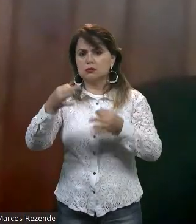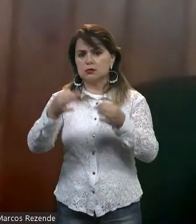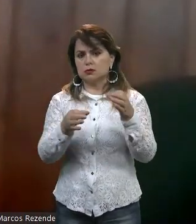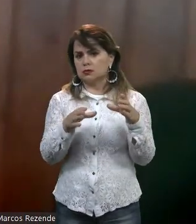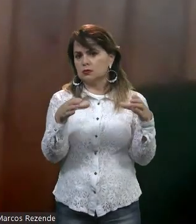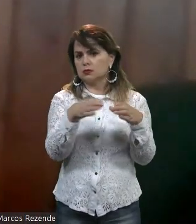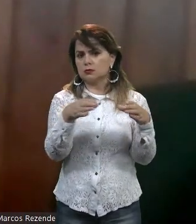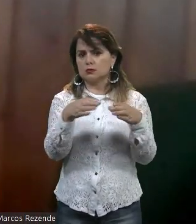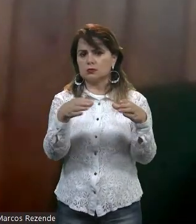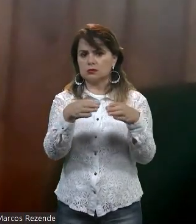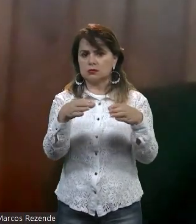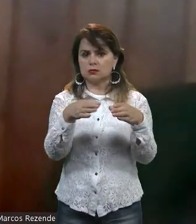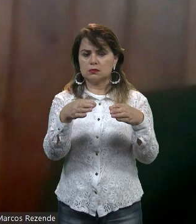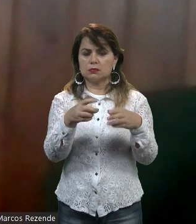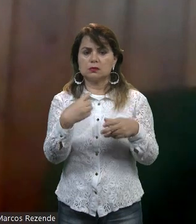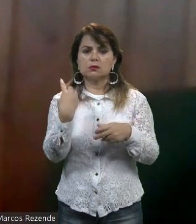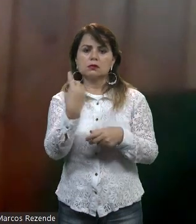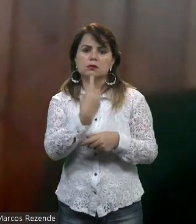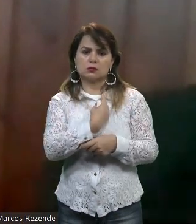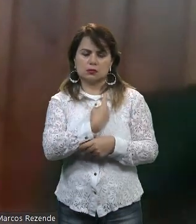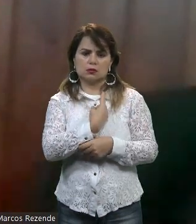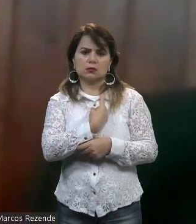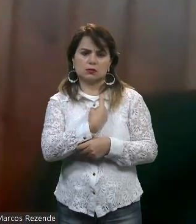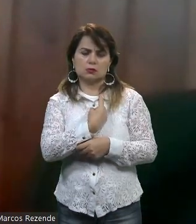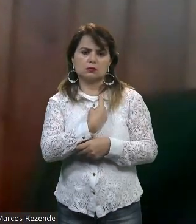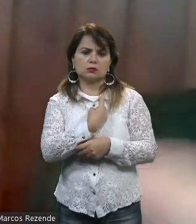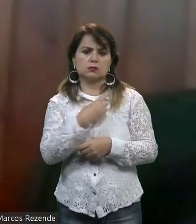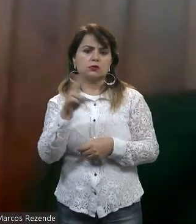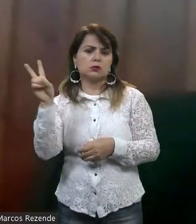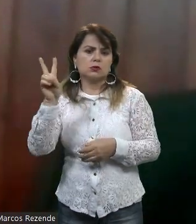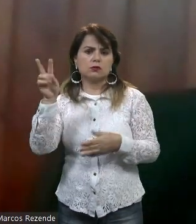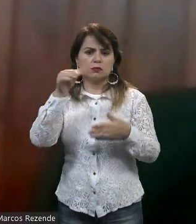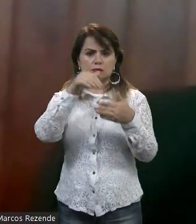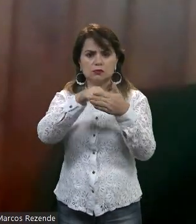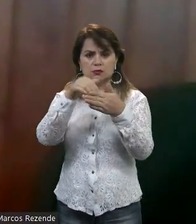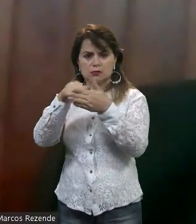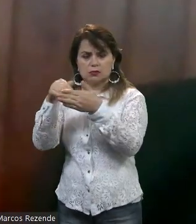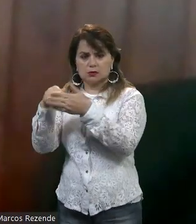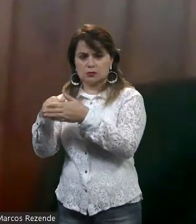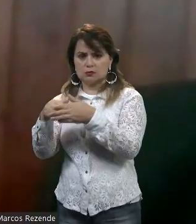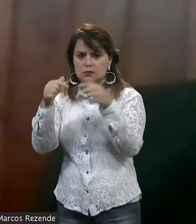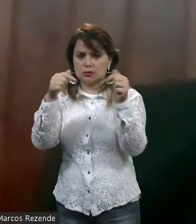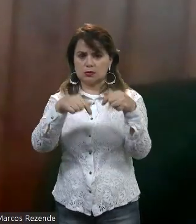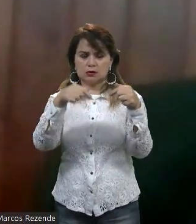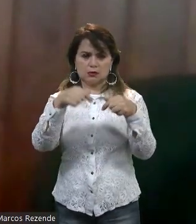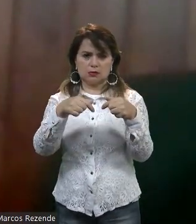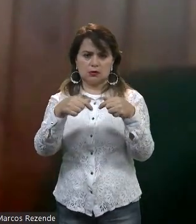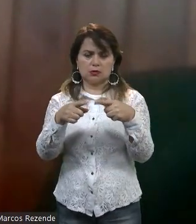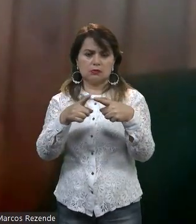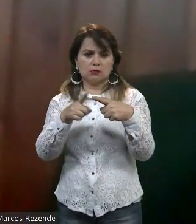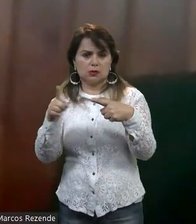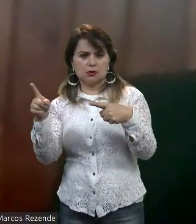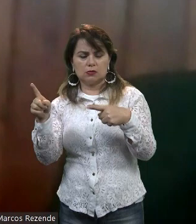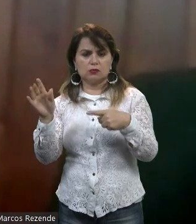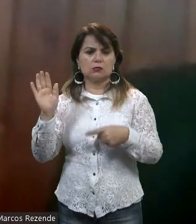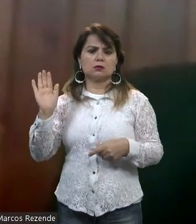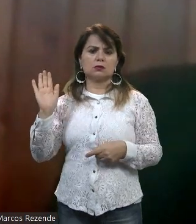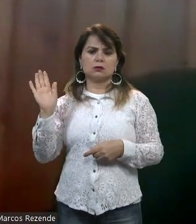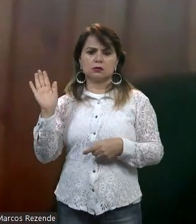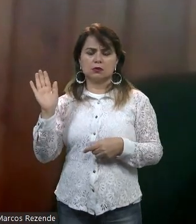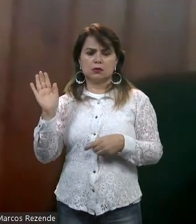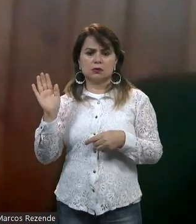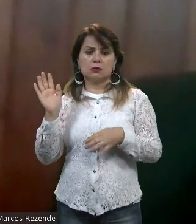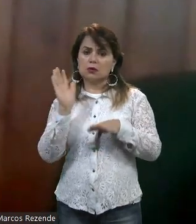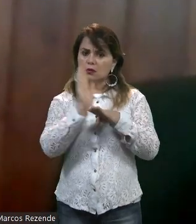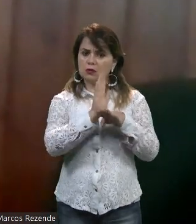no sentido de nós não estarmos votando aqui em período eleitoral, um benefício, seja para quem for, e